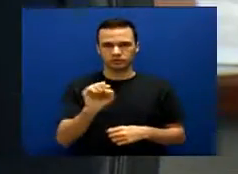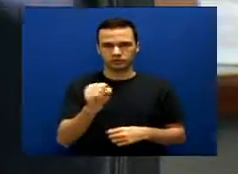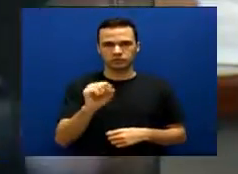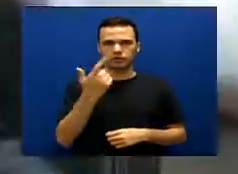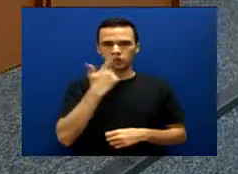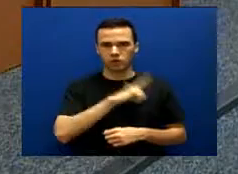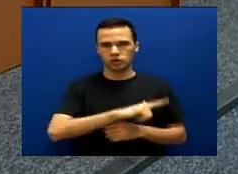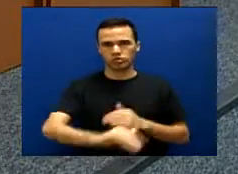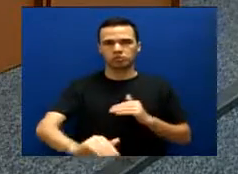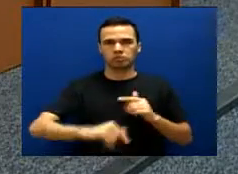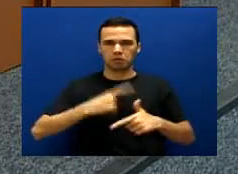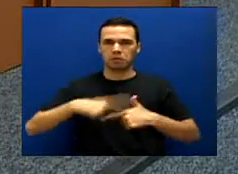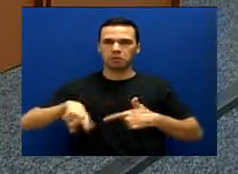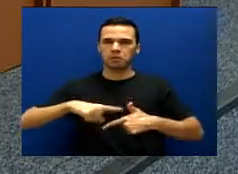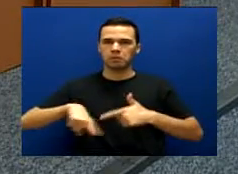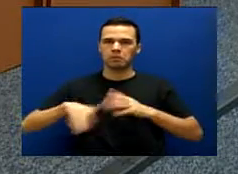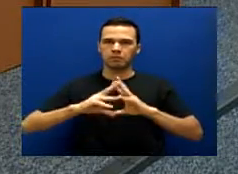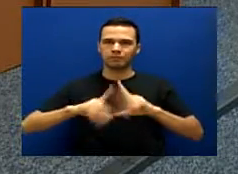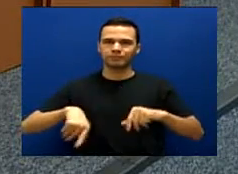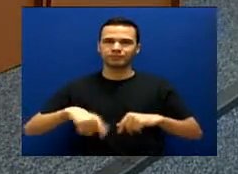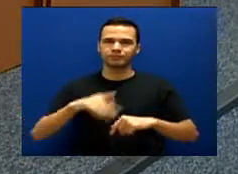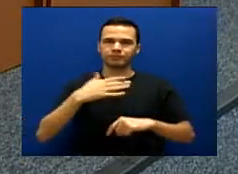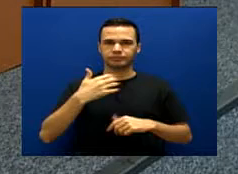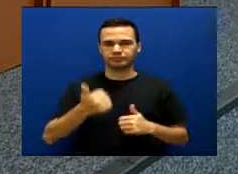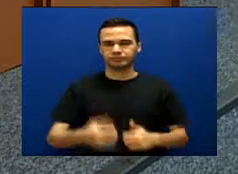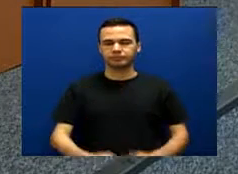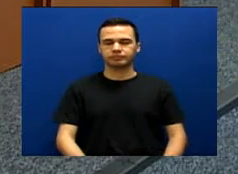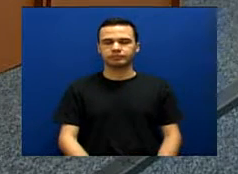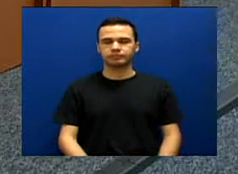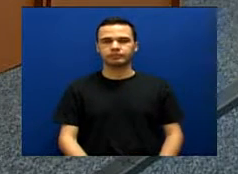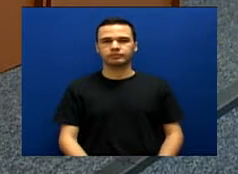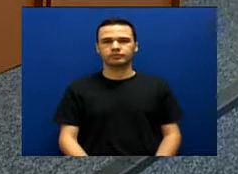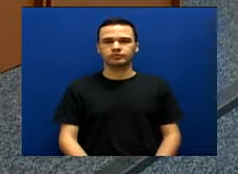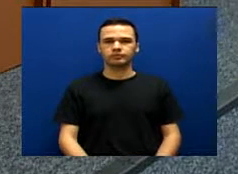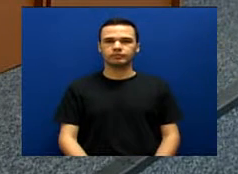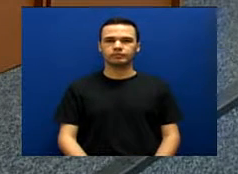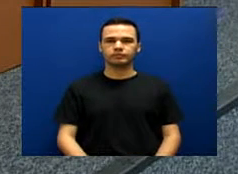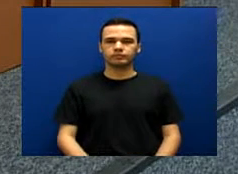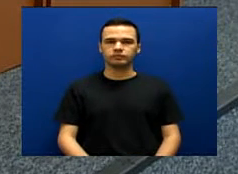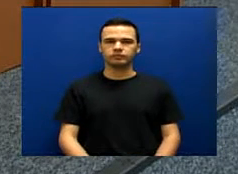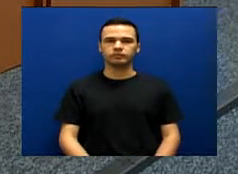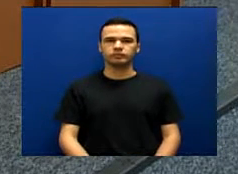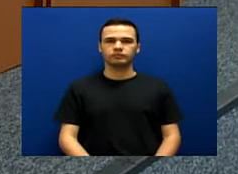resolver, apesar de eu achar uma coisa quase que utópica. Obrigado.